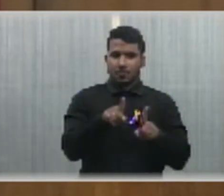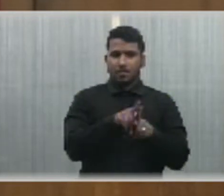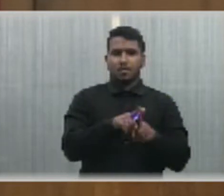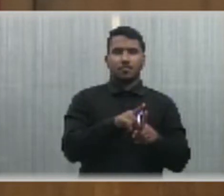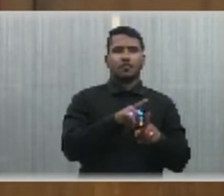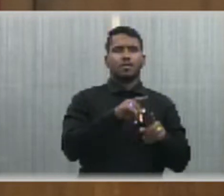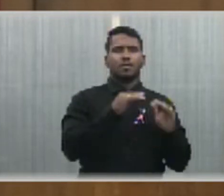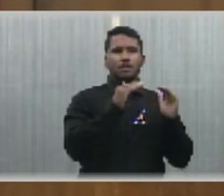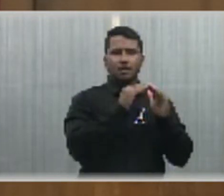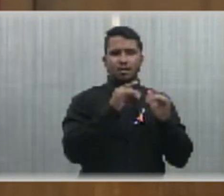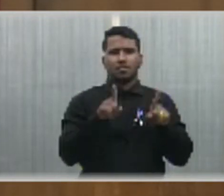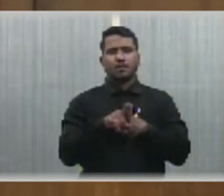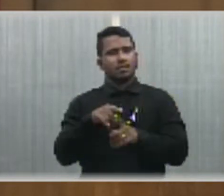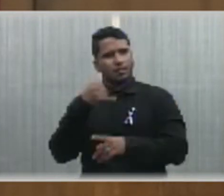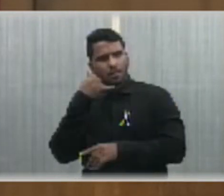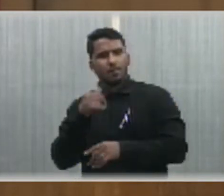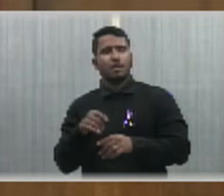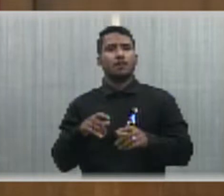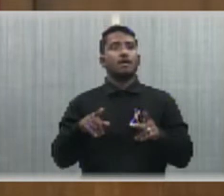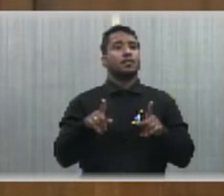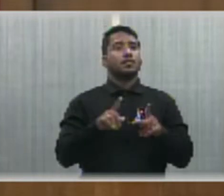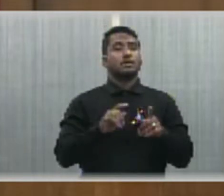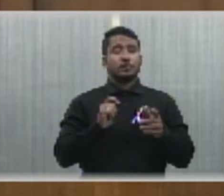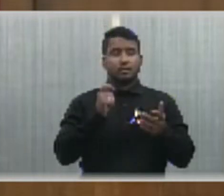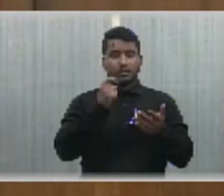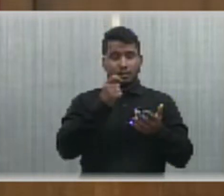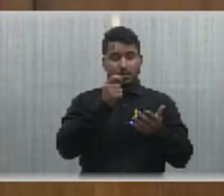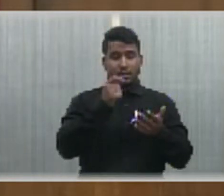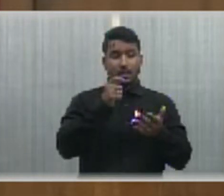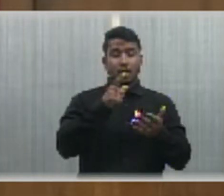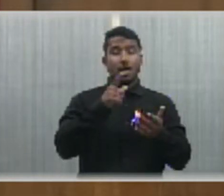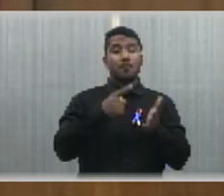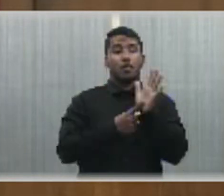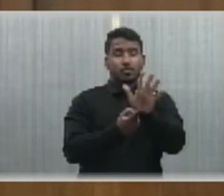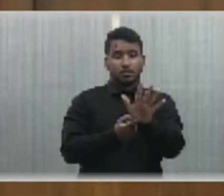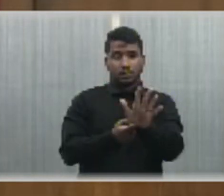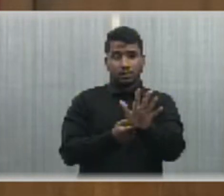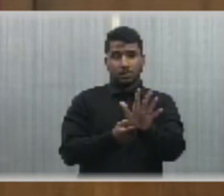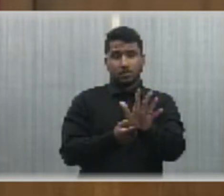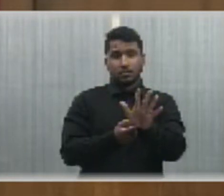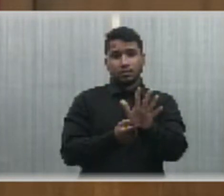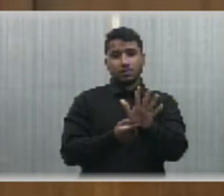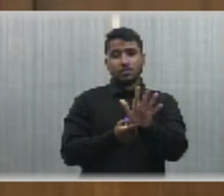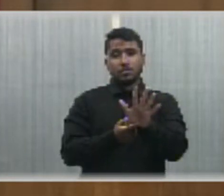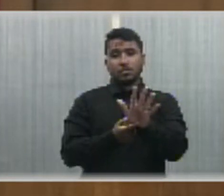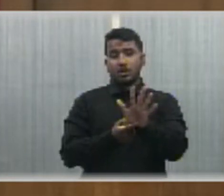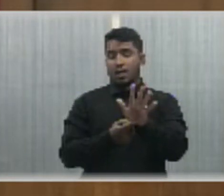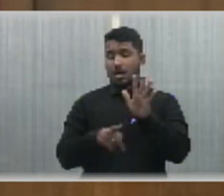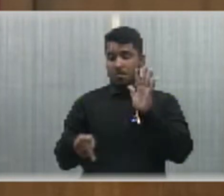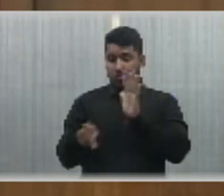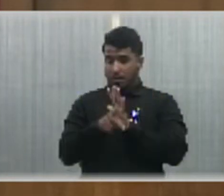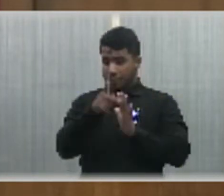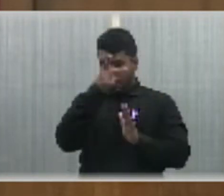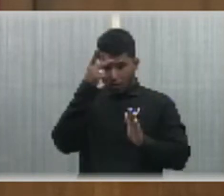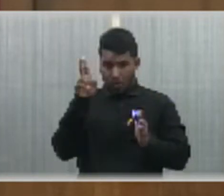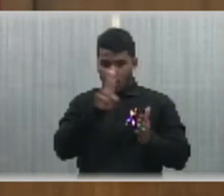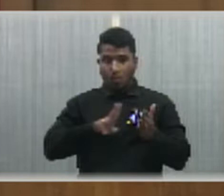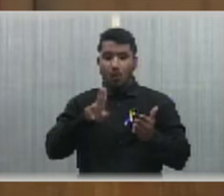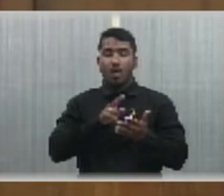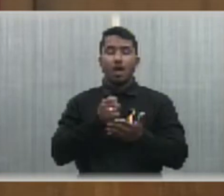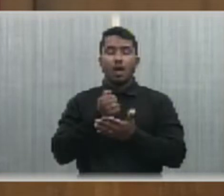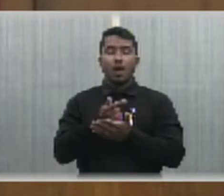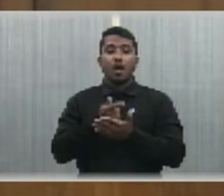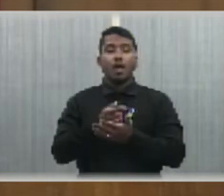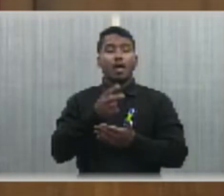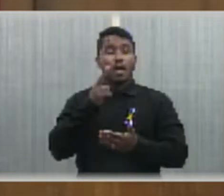na modalidade pós-paga a apresentar ao consumidor na fatura